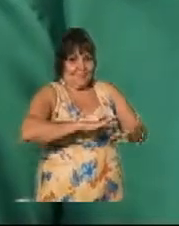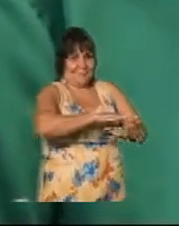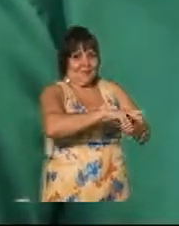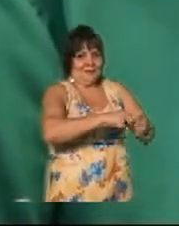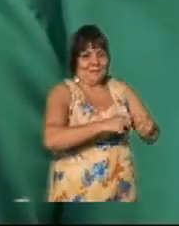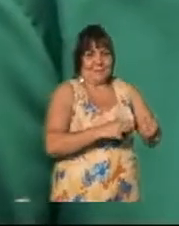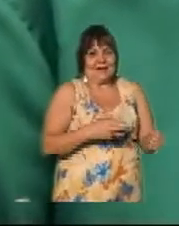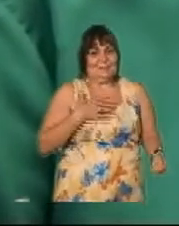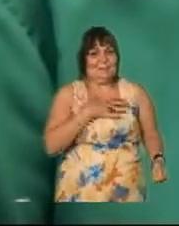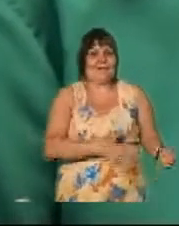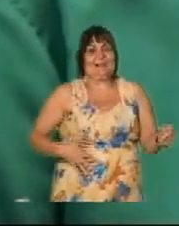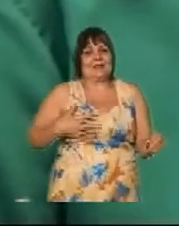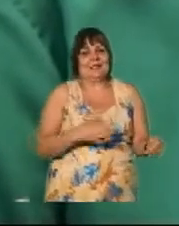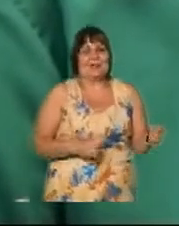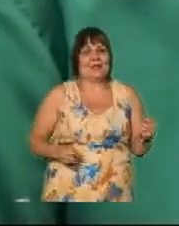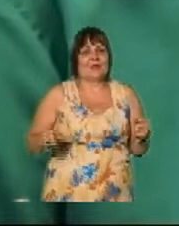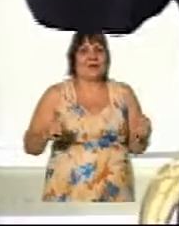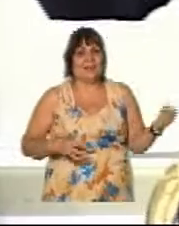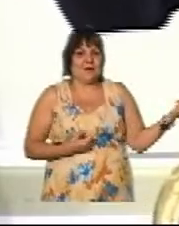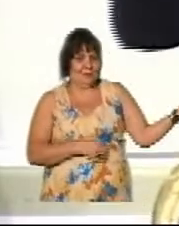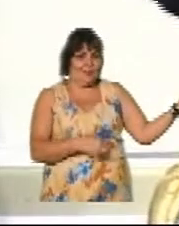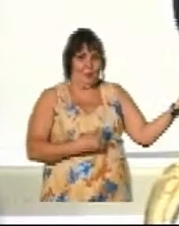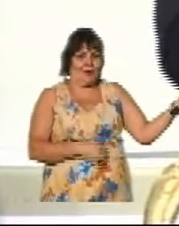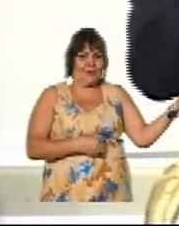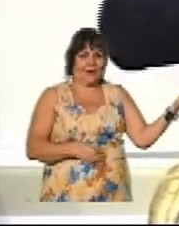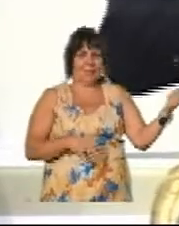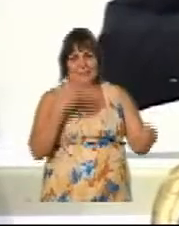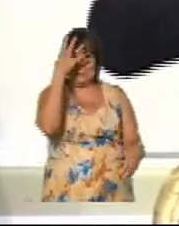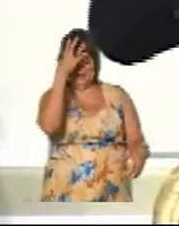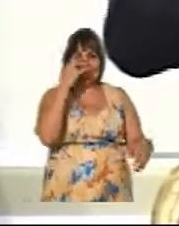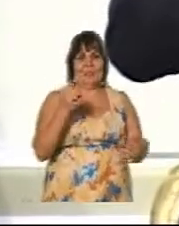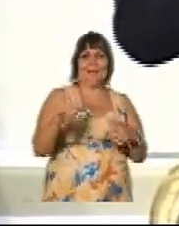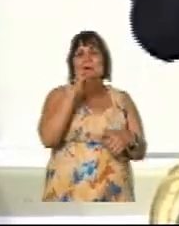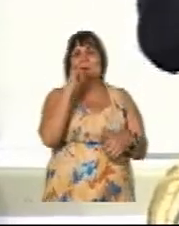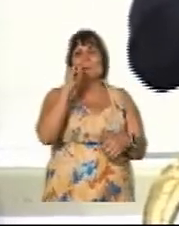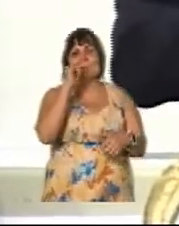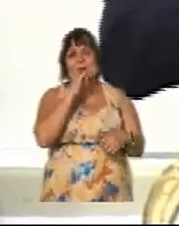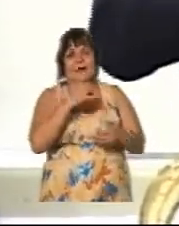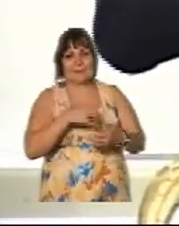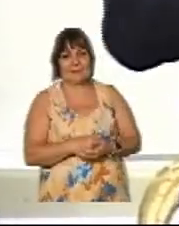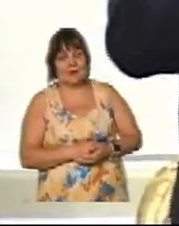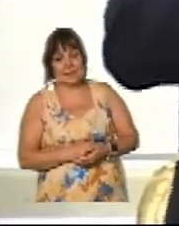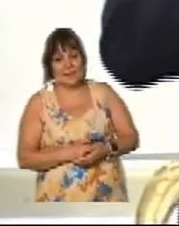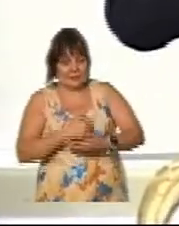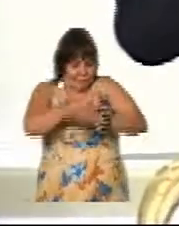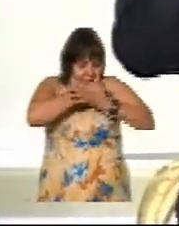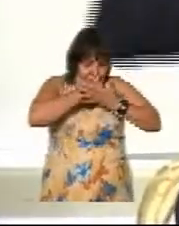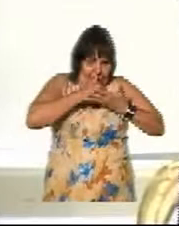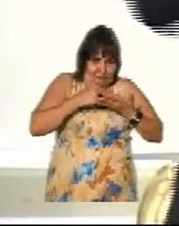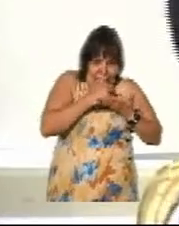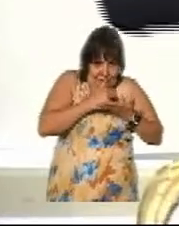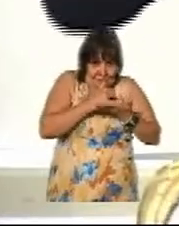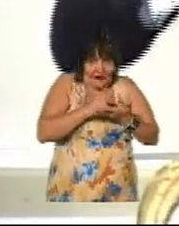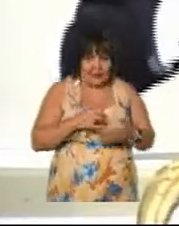primeira volta já no Rock in Rio, e foi, e bebeu, e fez, e gostou, e se prostituiu, e fumou,